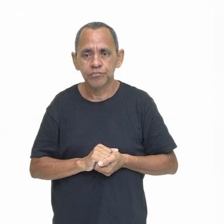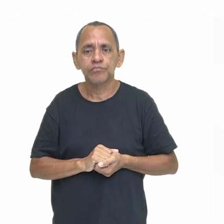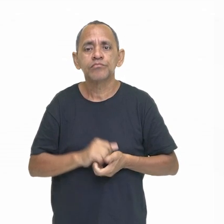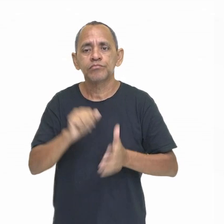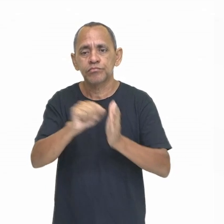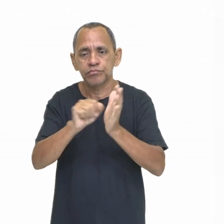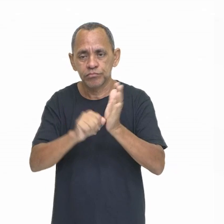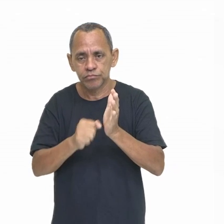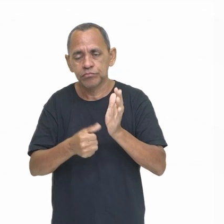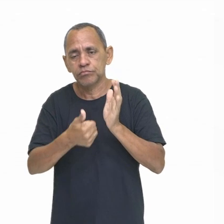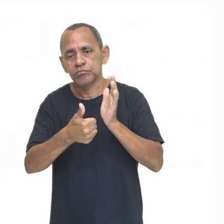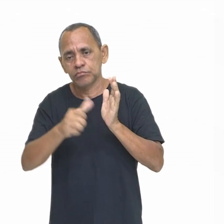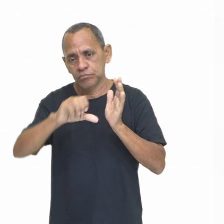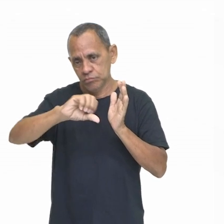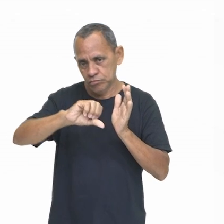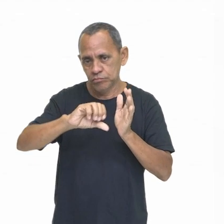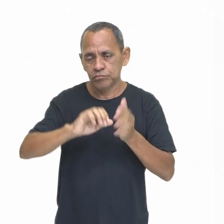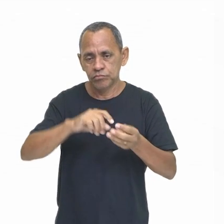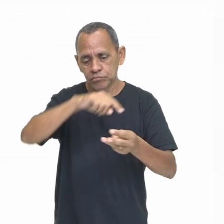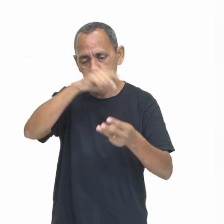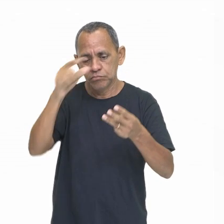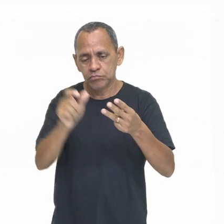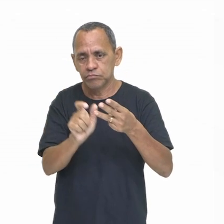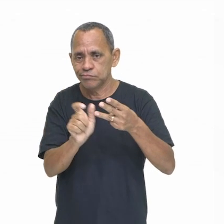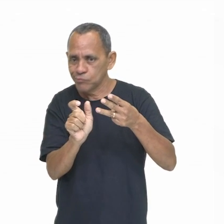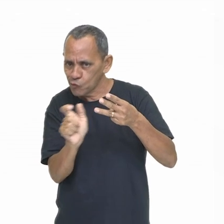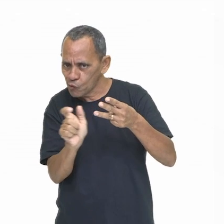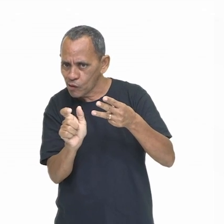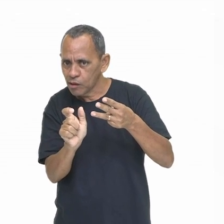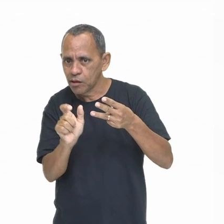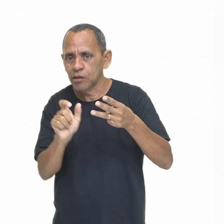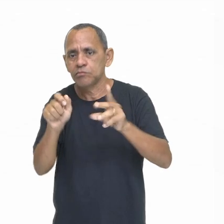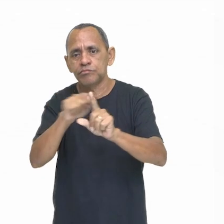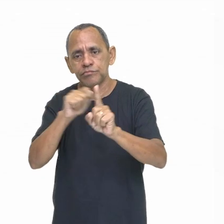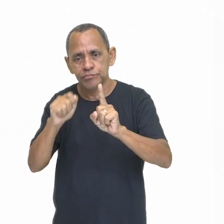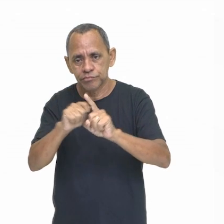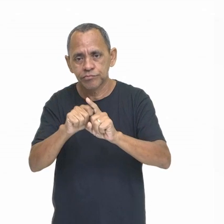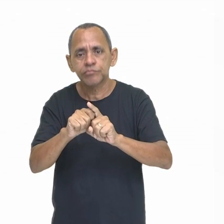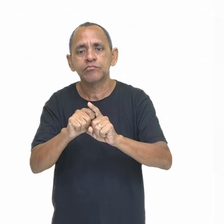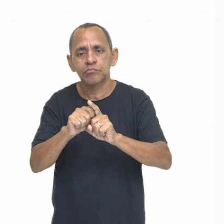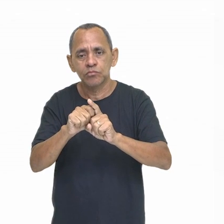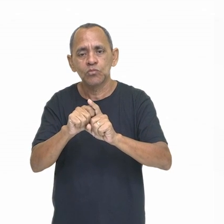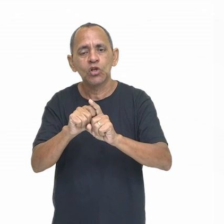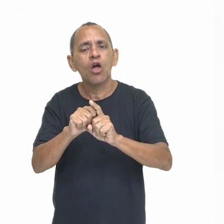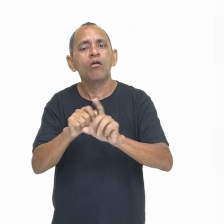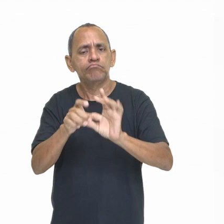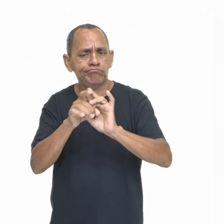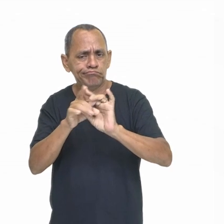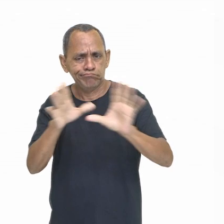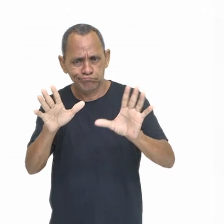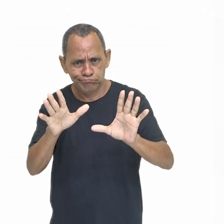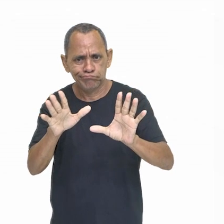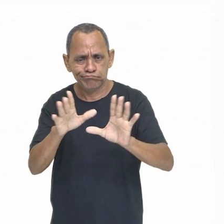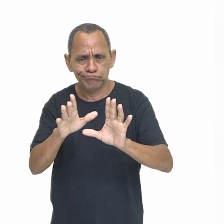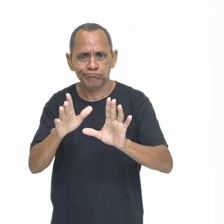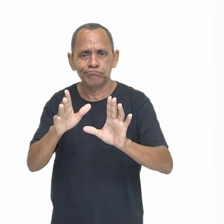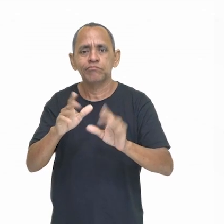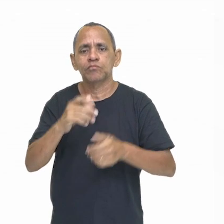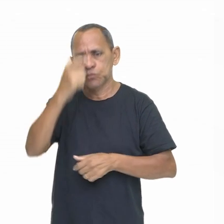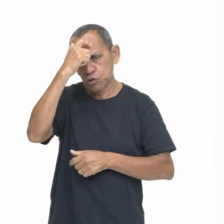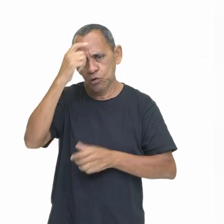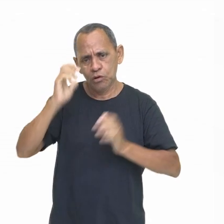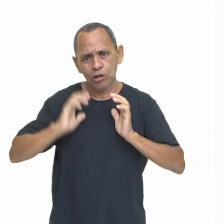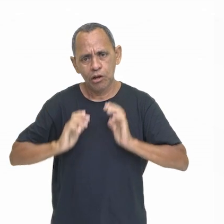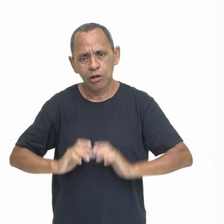século XIX. E os direitos sociais são aqueles que garantem ao cidadão o domínio do bem-estar econômico e vida